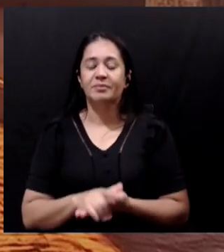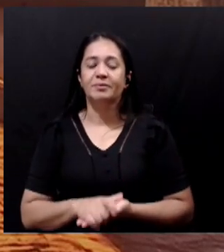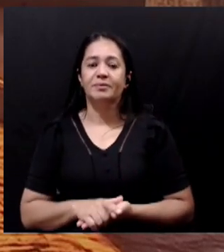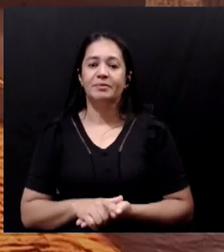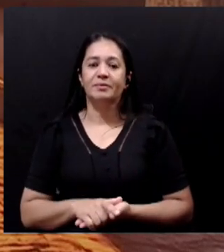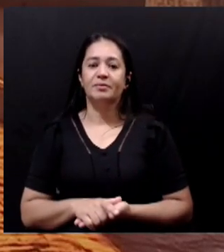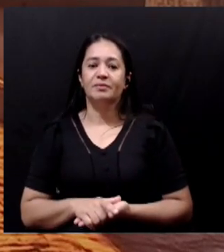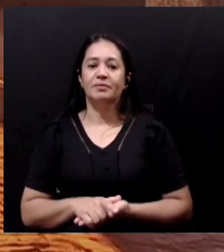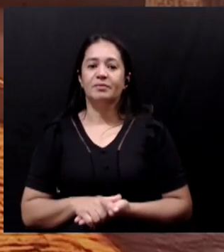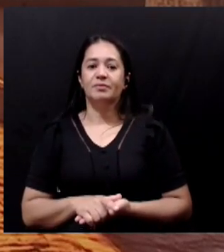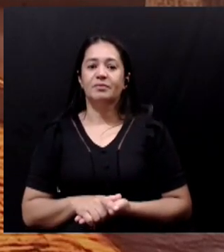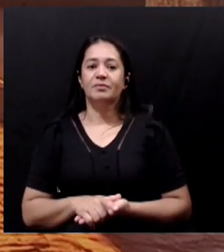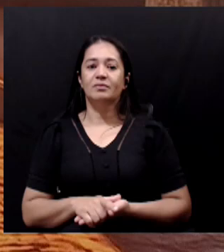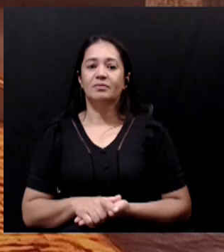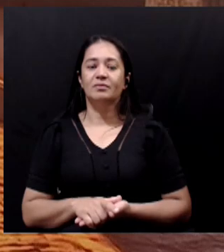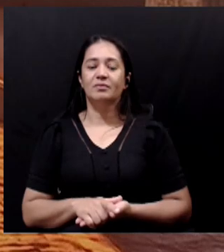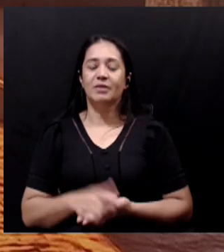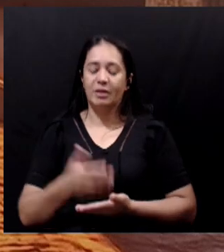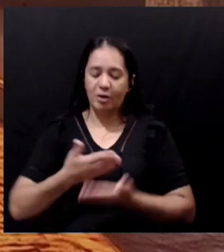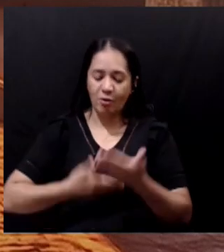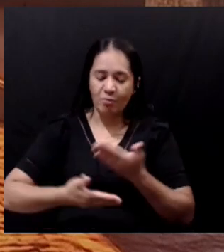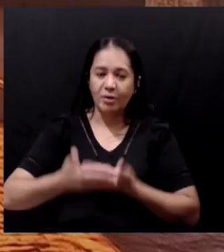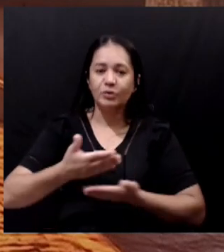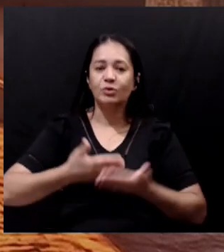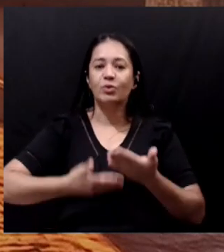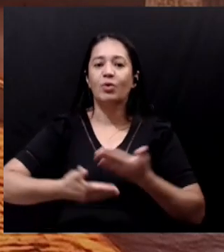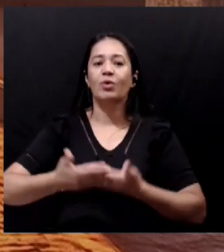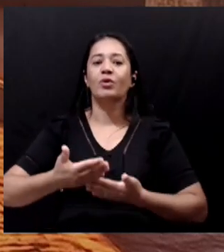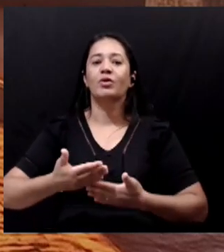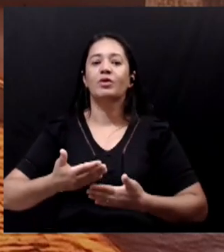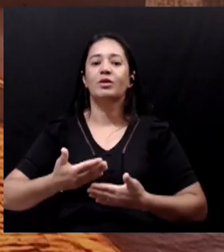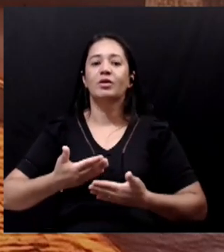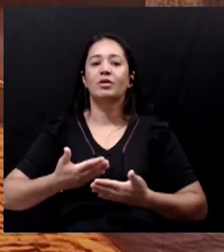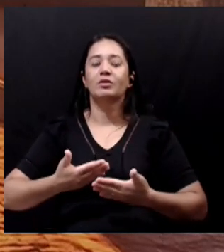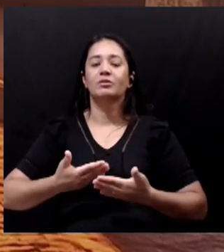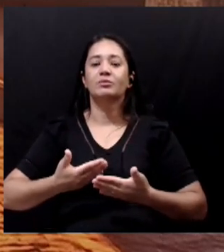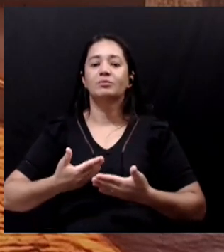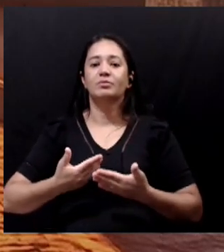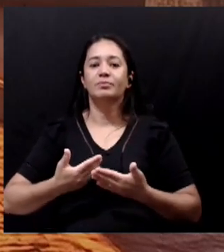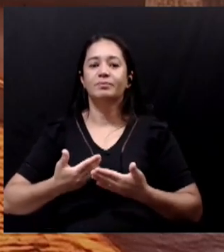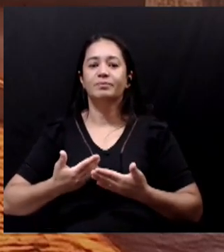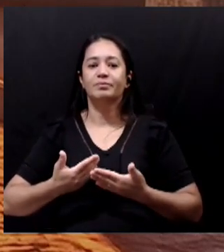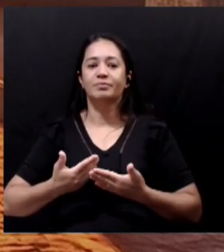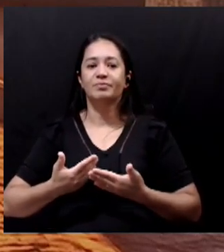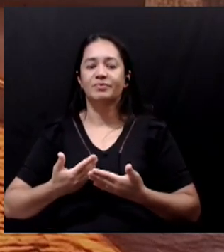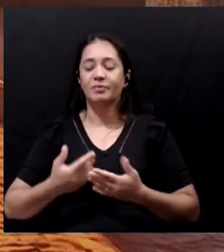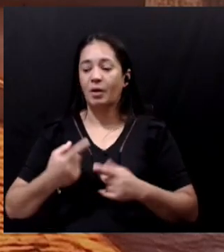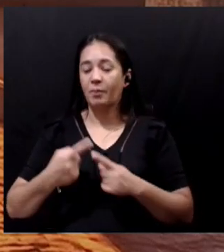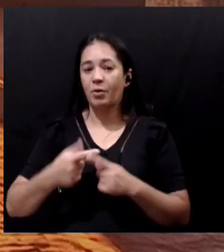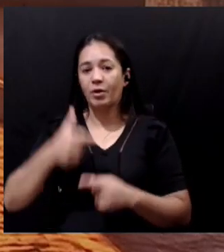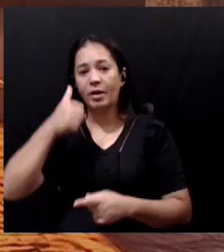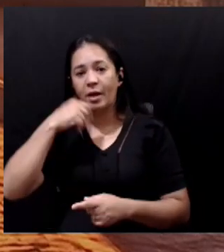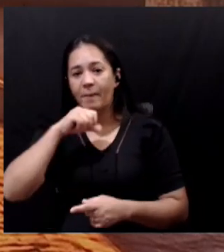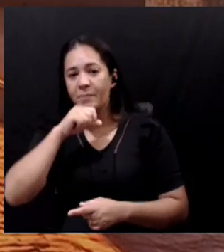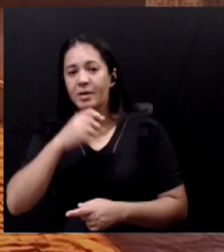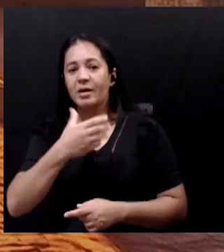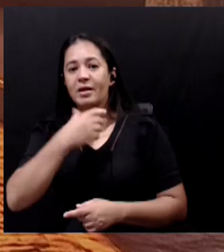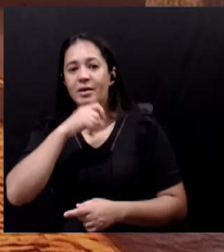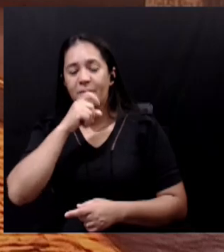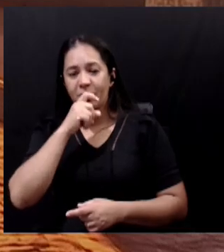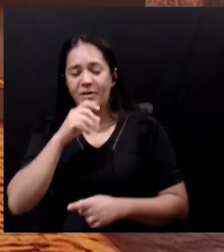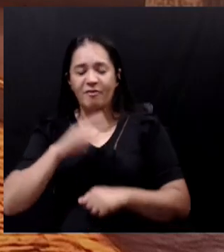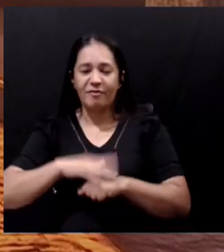E uma troca, né? Por o tanto que eles fizeram pela gente, né? A gente